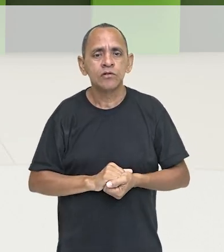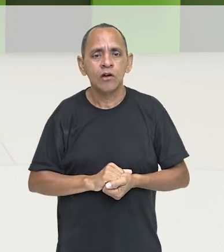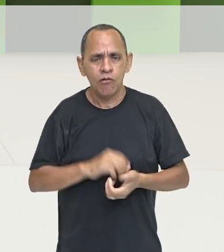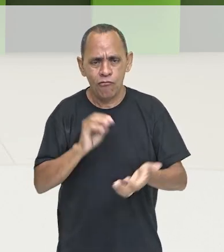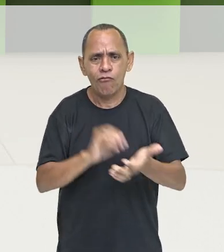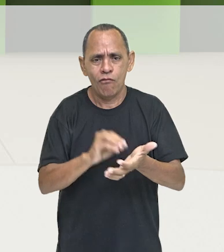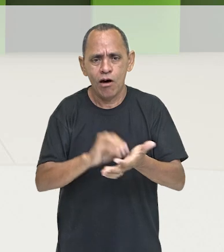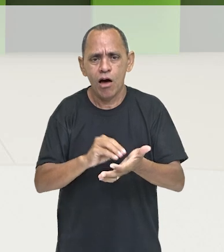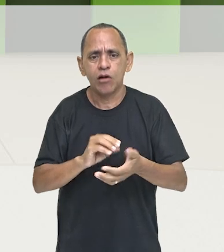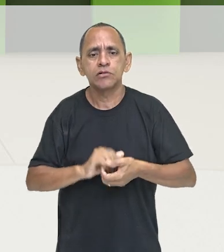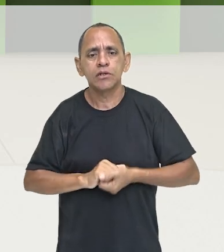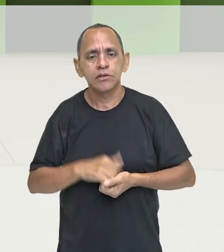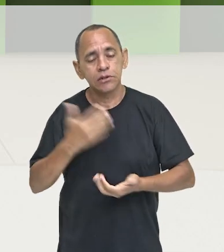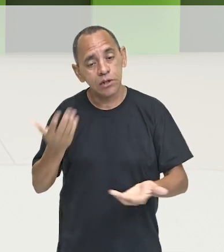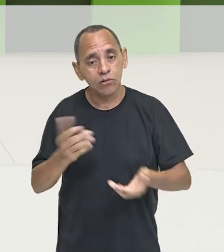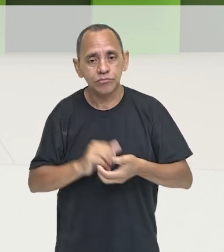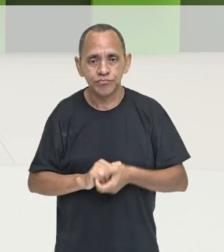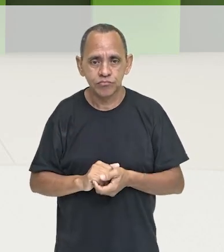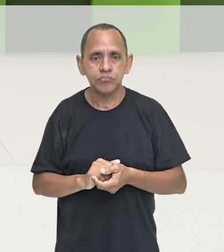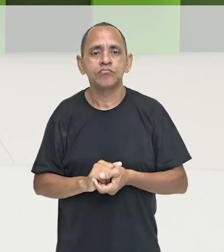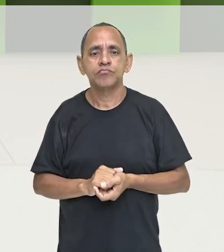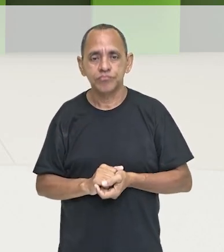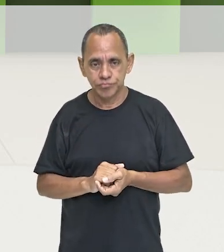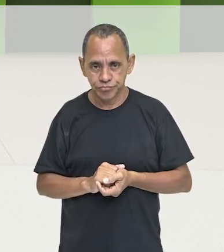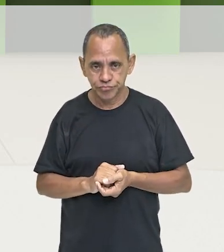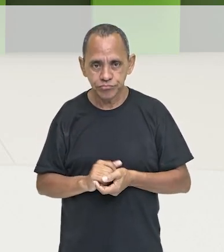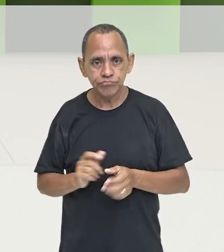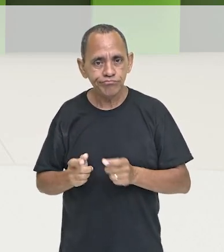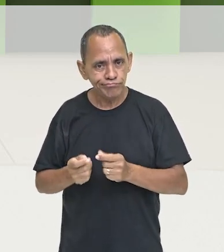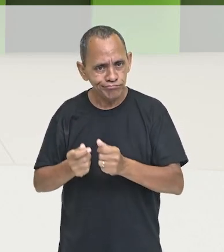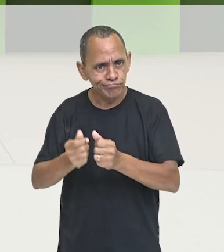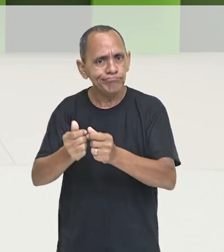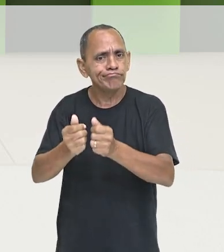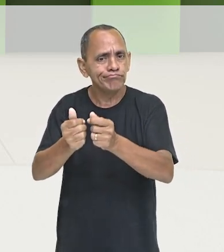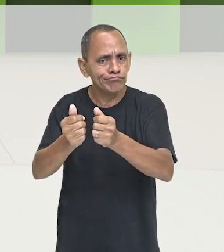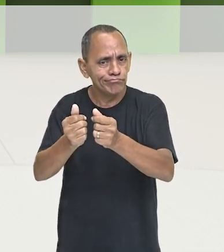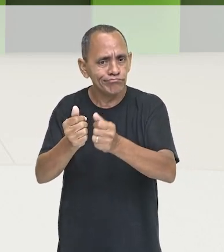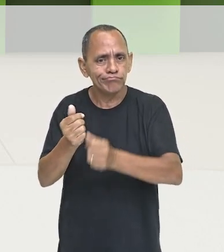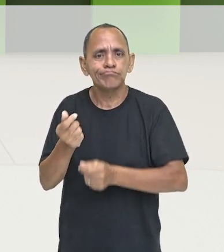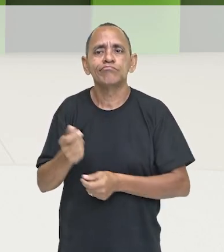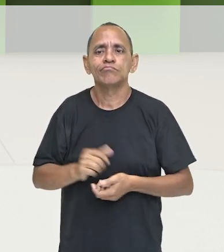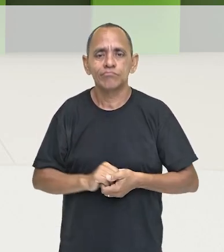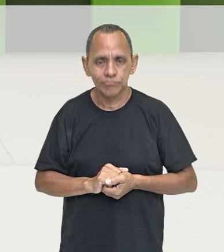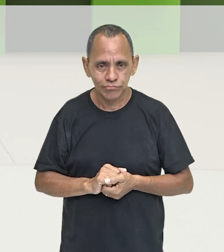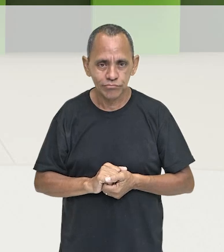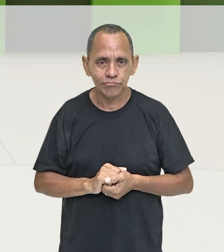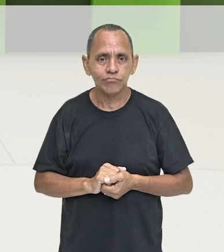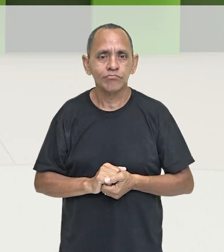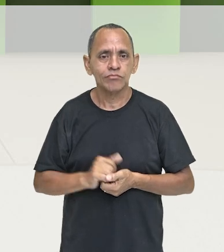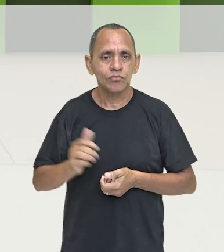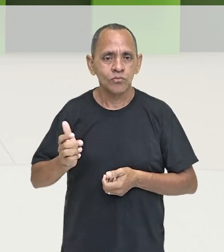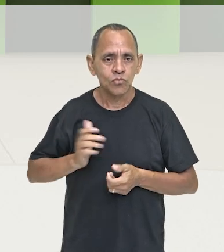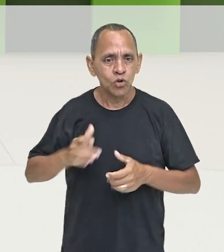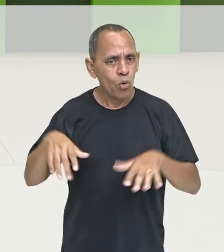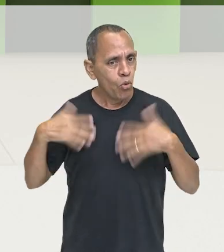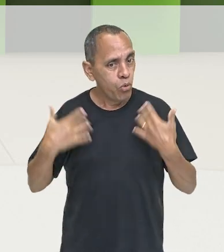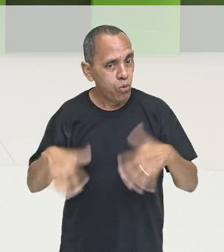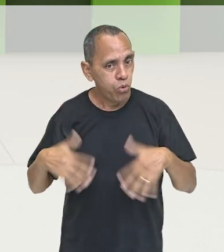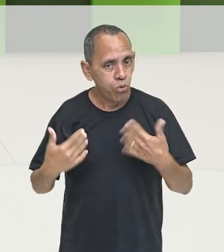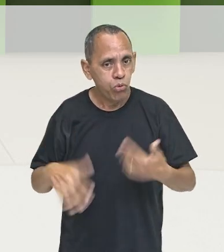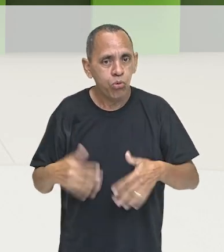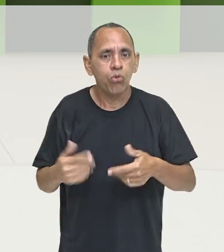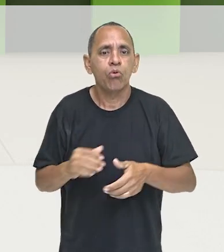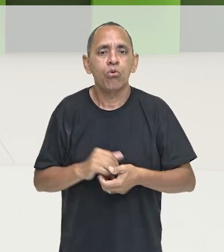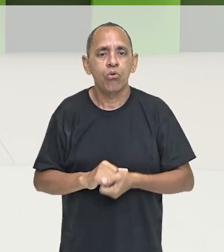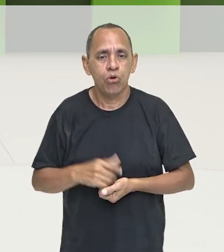energia fica mais cara porque para ajudar a suprir a demanda temos que ligar as